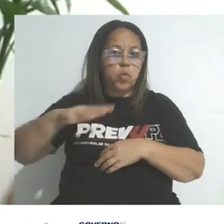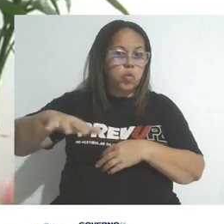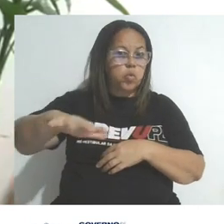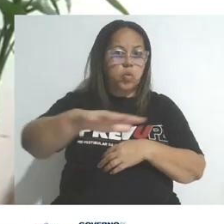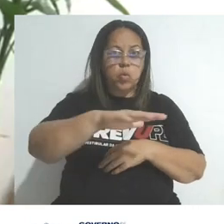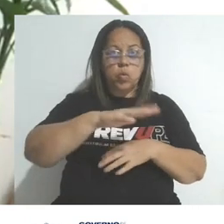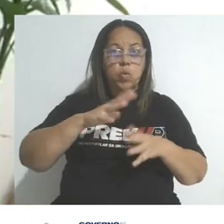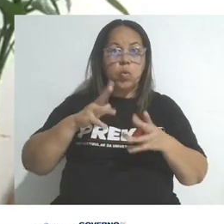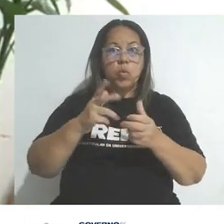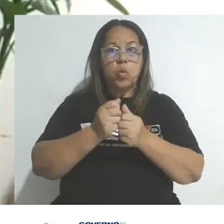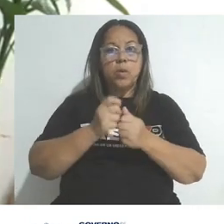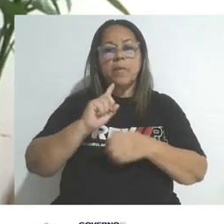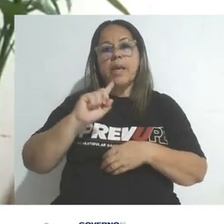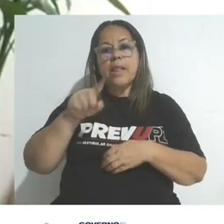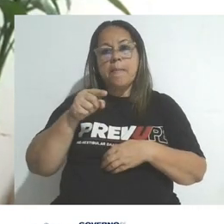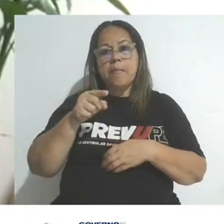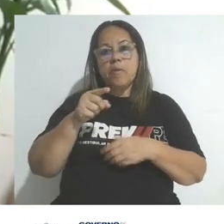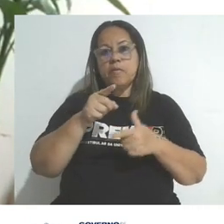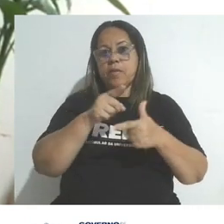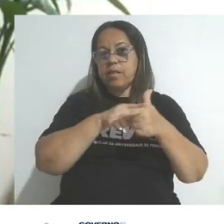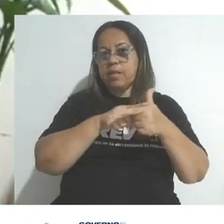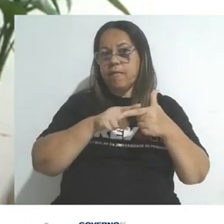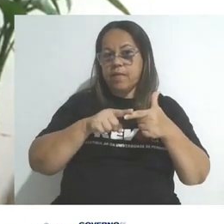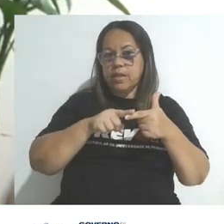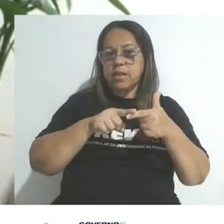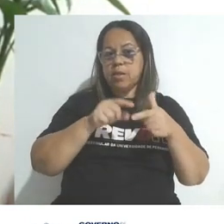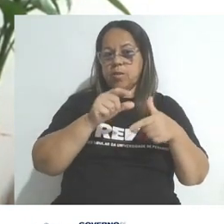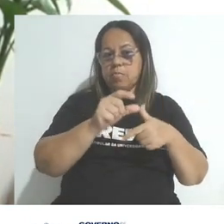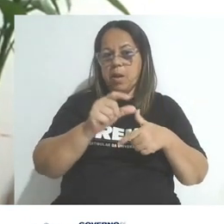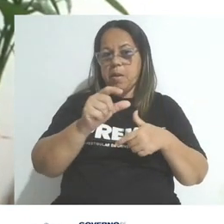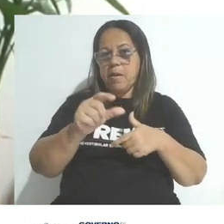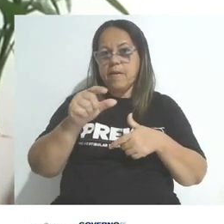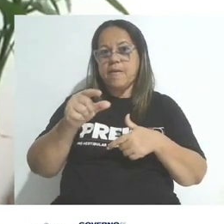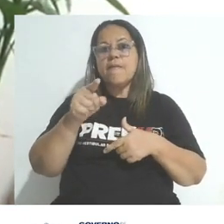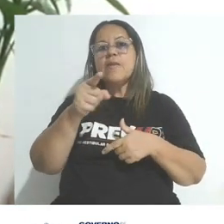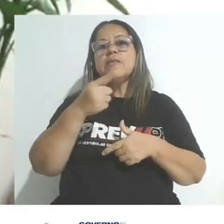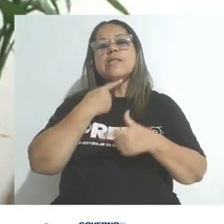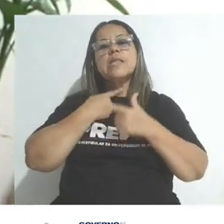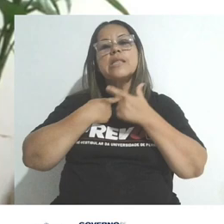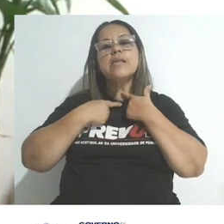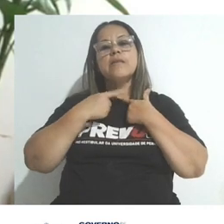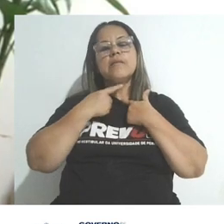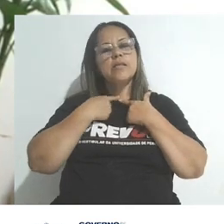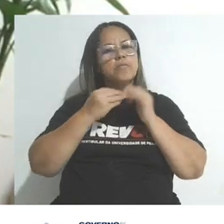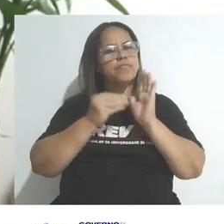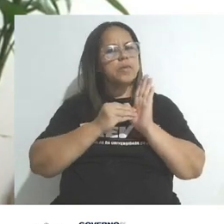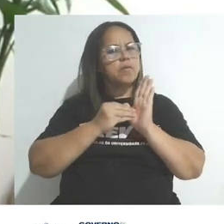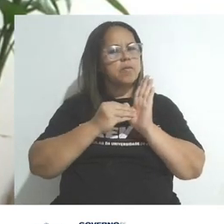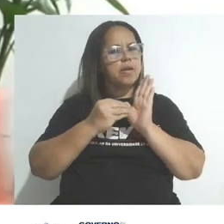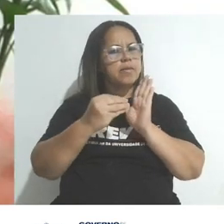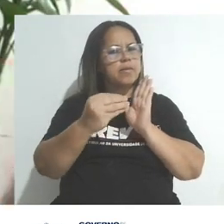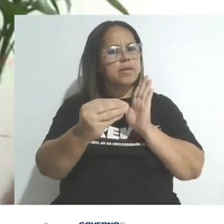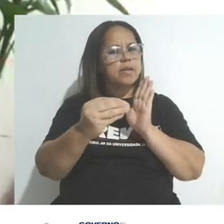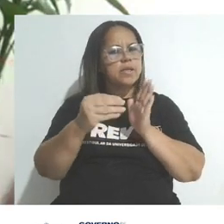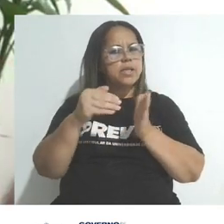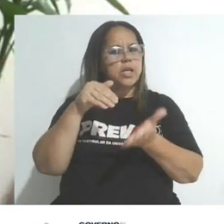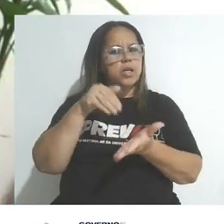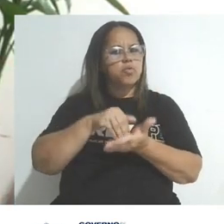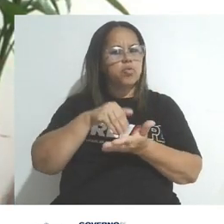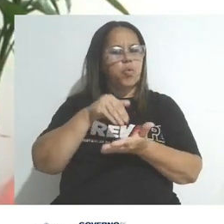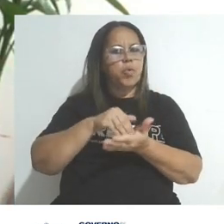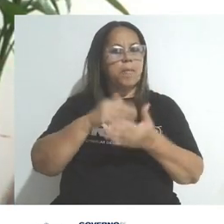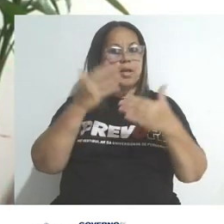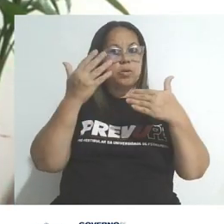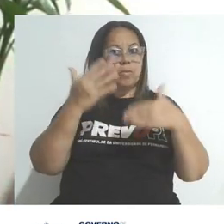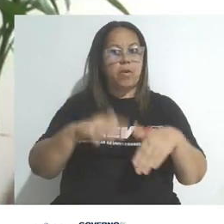todo para depois fragmentar somente aquela parte que você deseja, né? Então, são dicas baseadas nas últimas